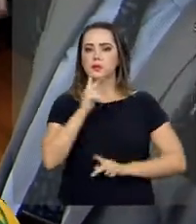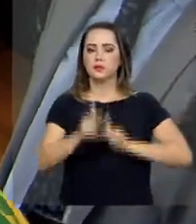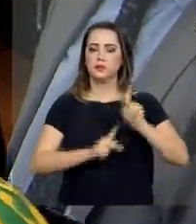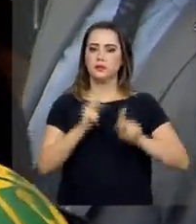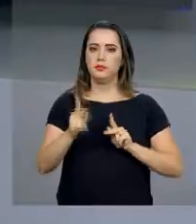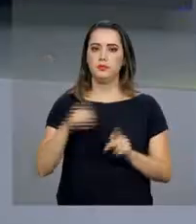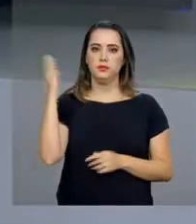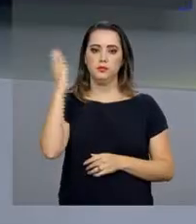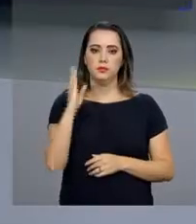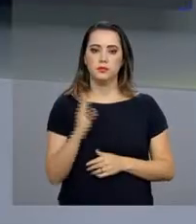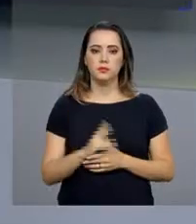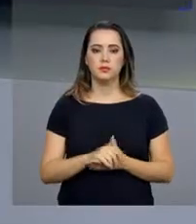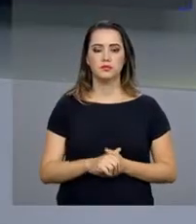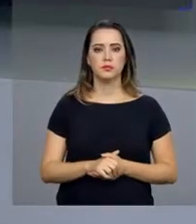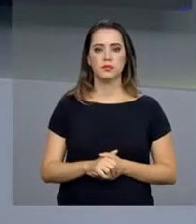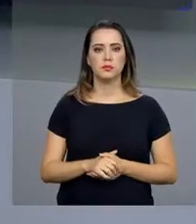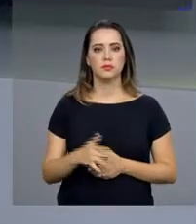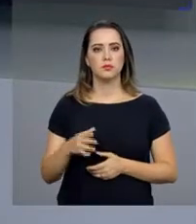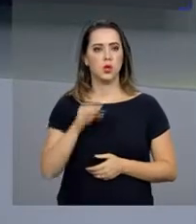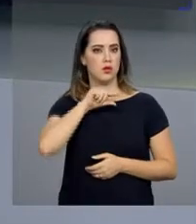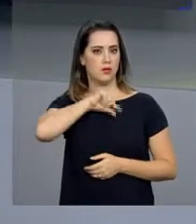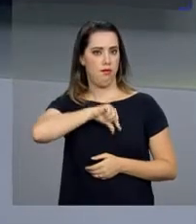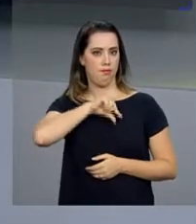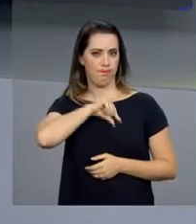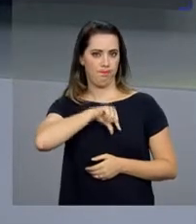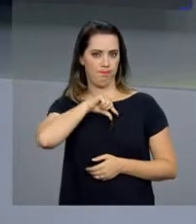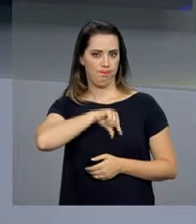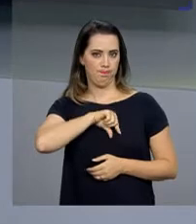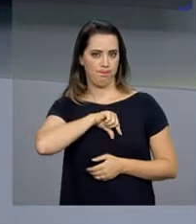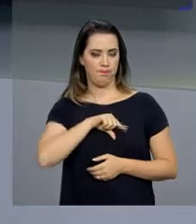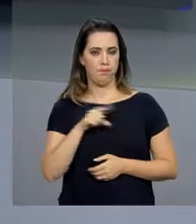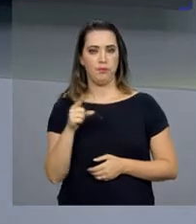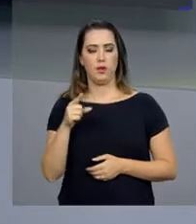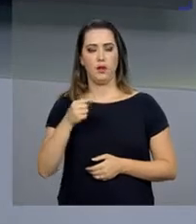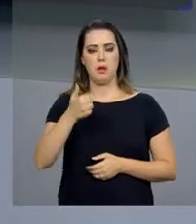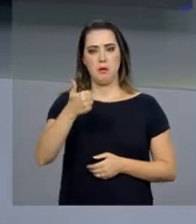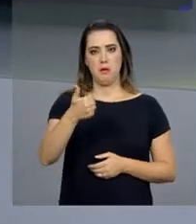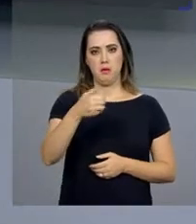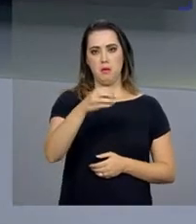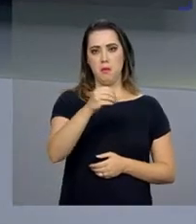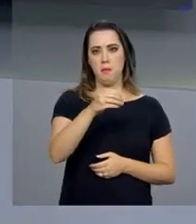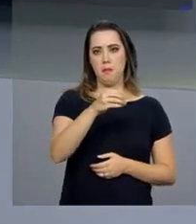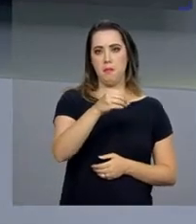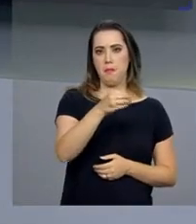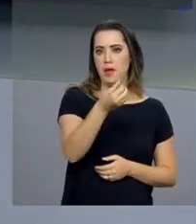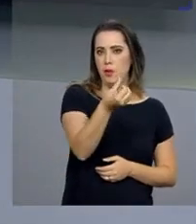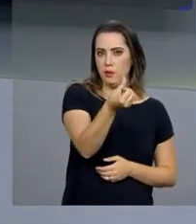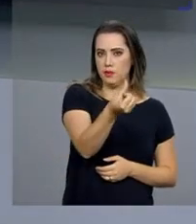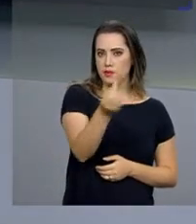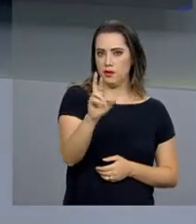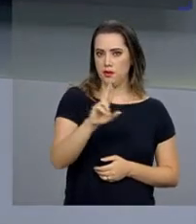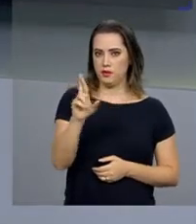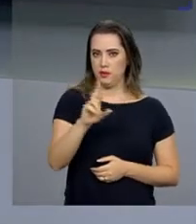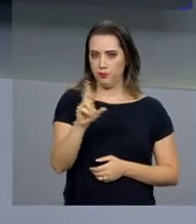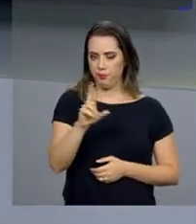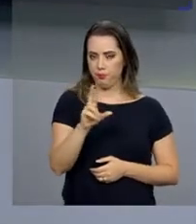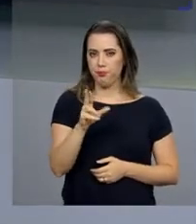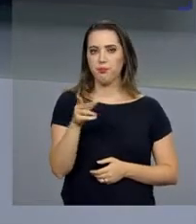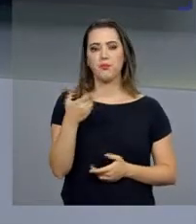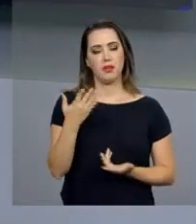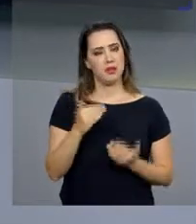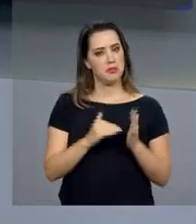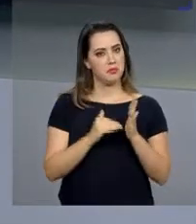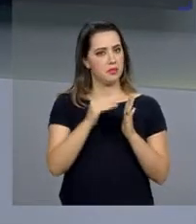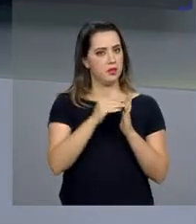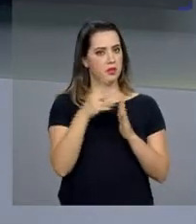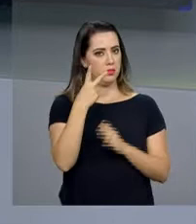brasileiro salário mínimo de mil e seis reais em 2019 e crescimento previsto de dois e meio por cento